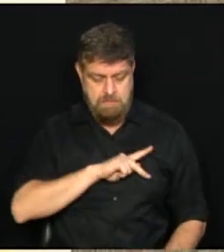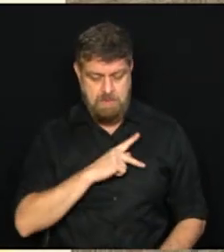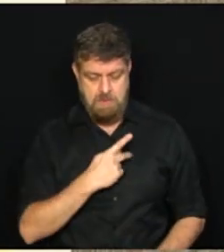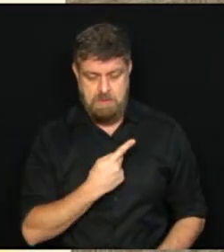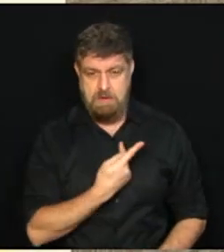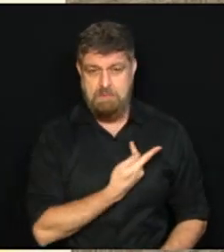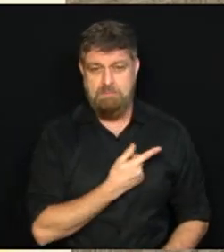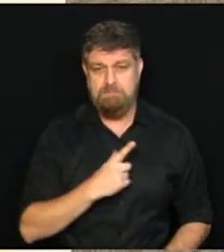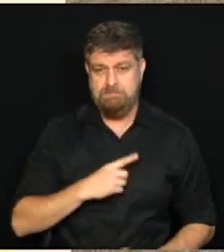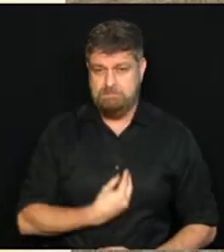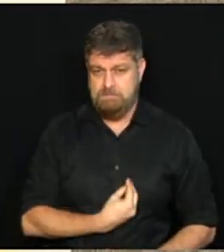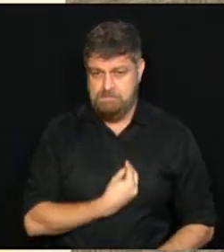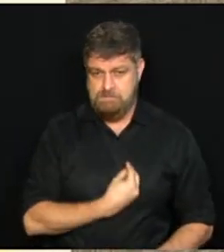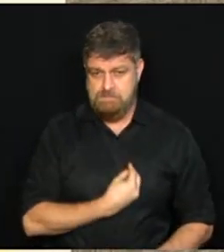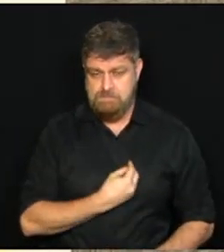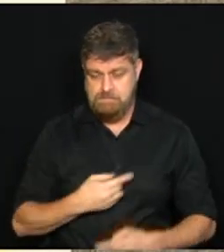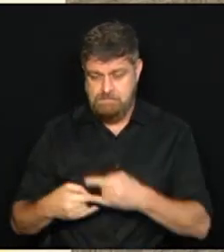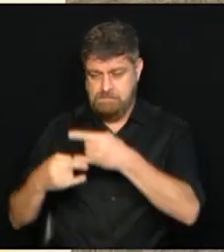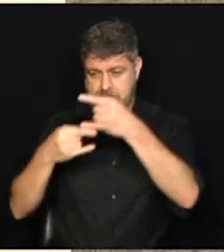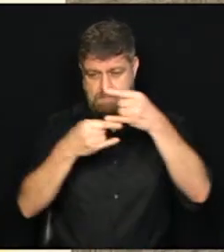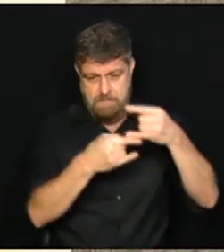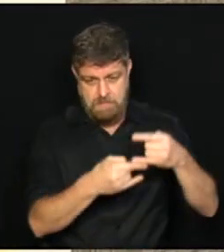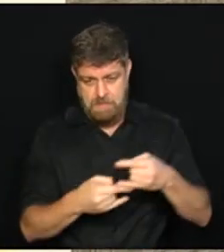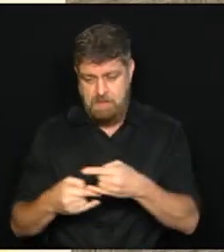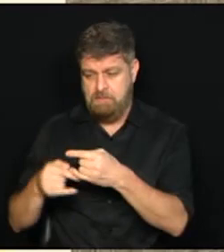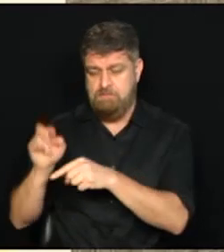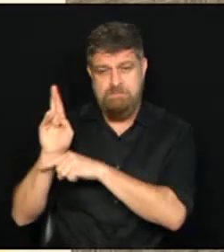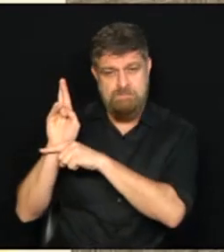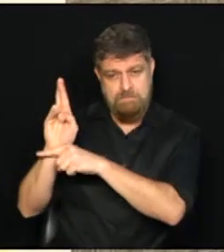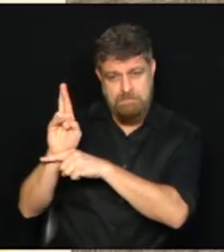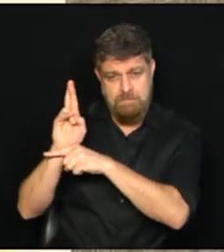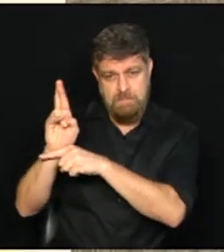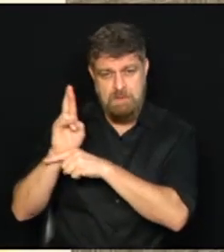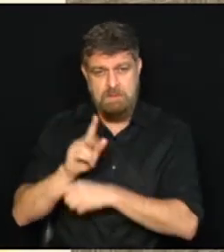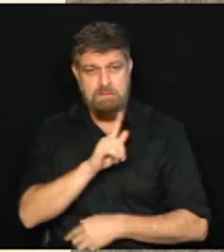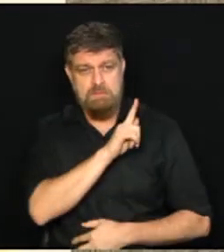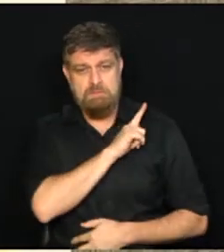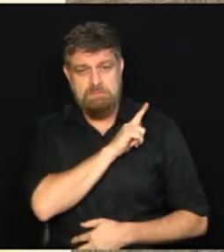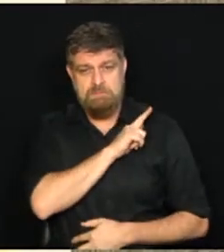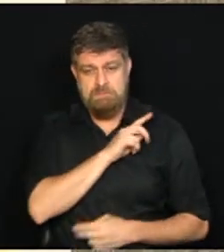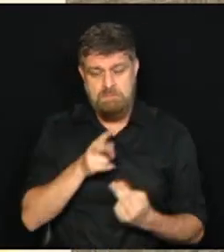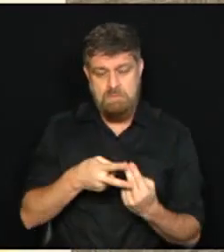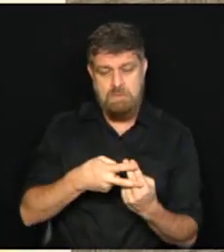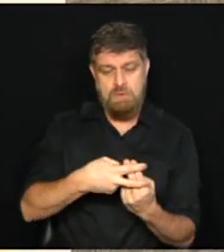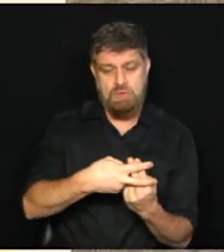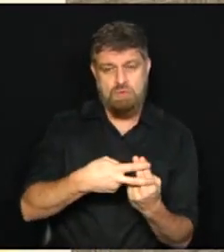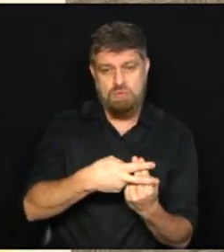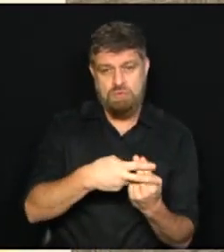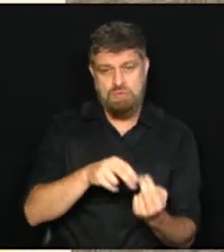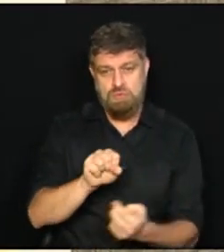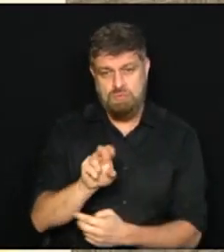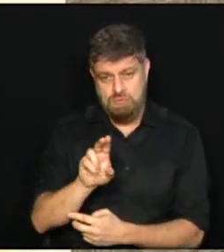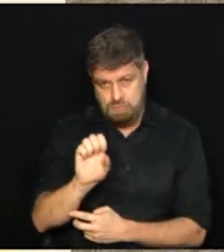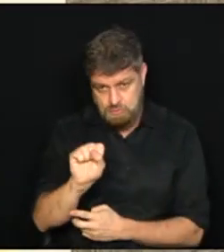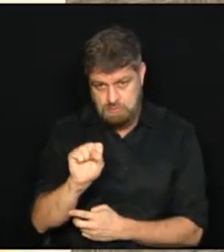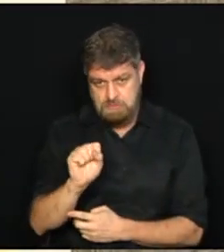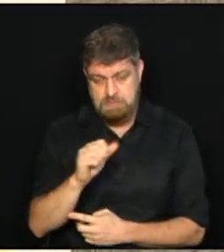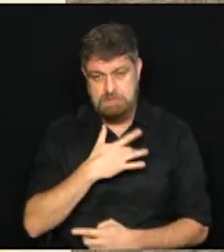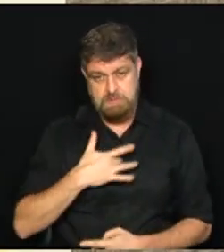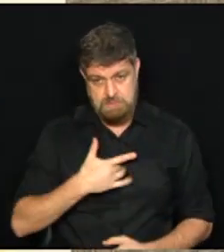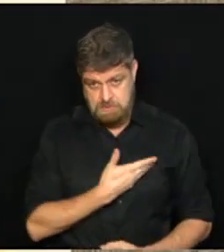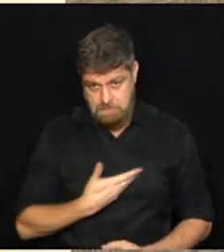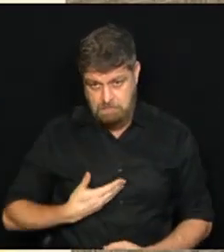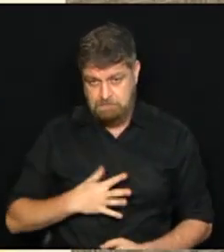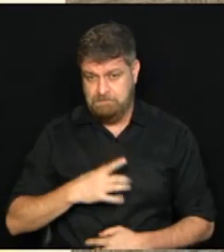vão participar da reunião representantes gestores do SUS municipais, portanto, do SUS municipal. Portanto,